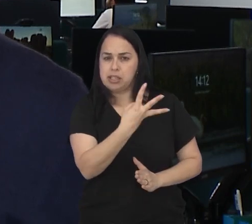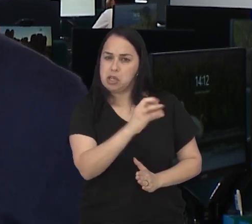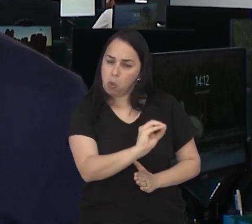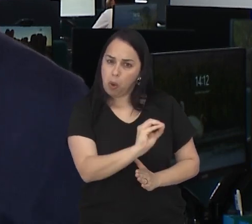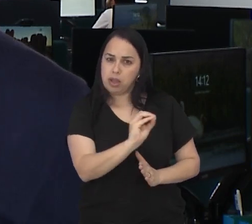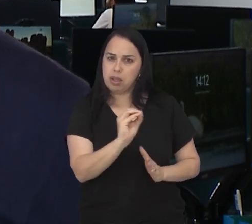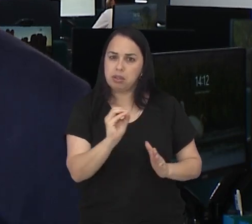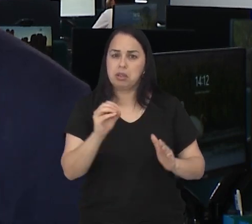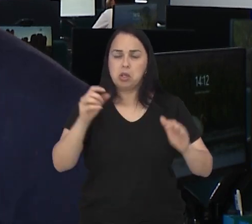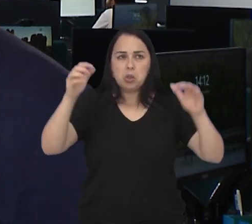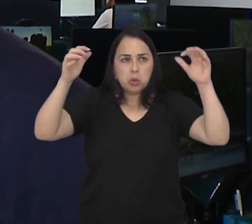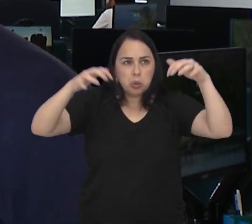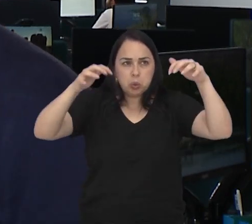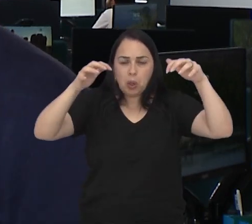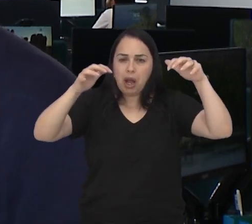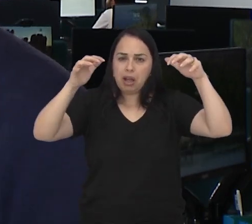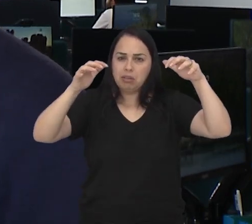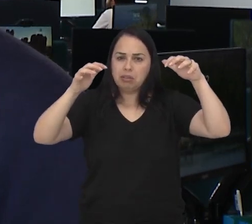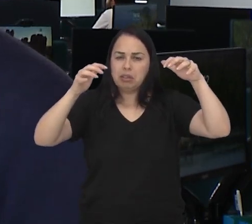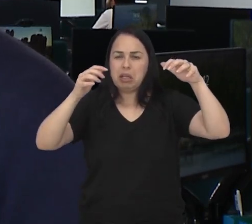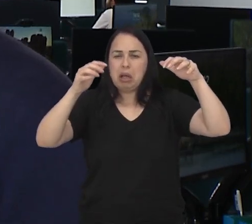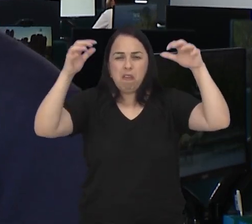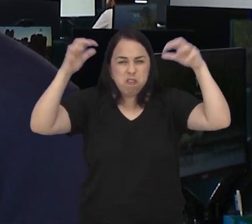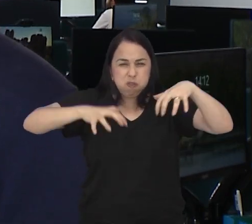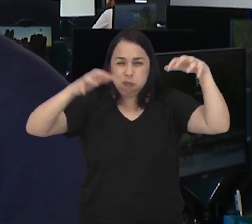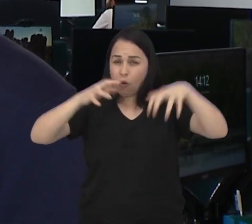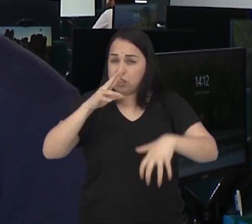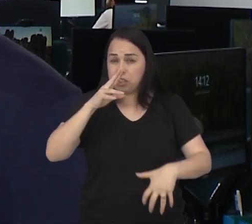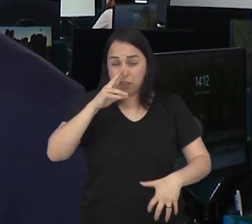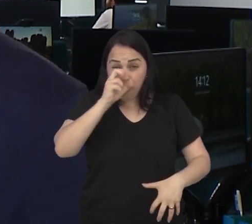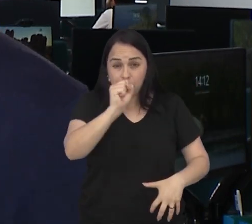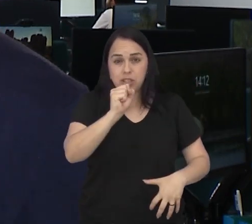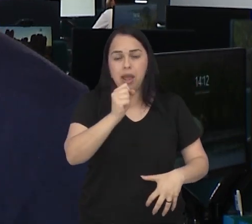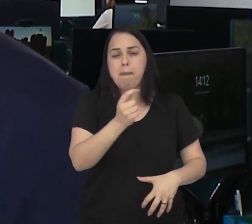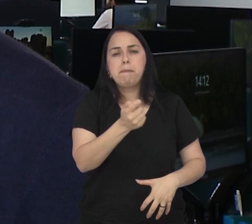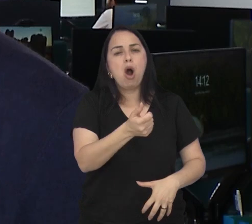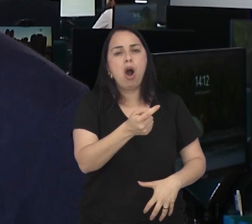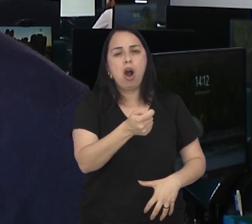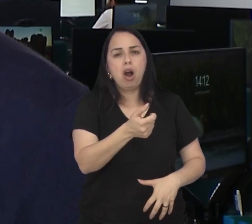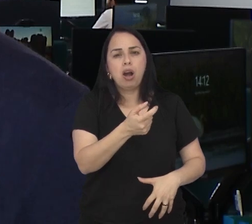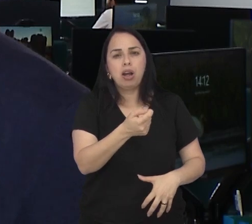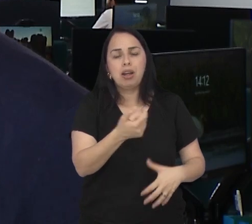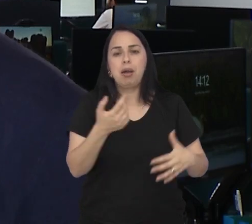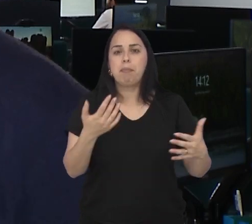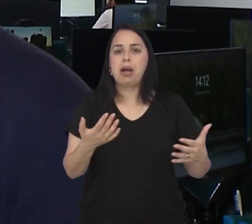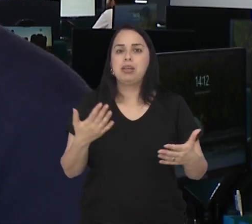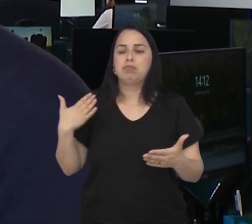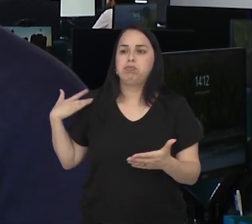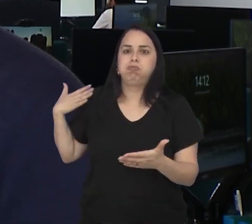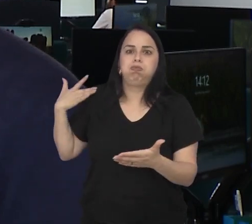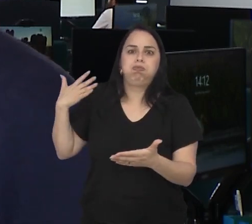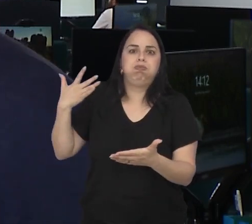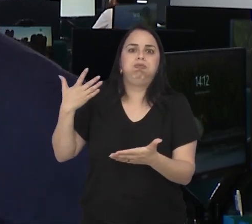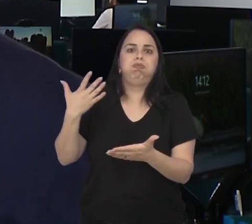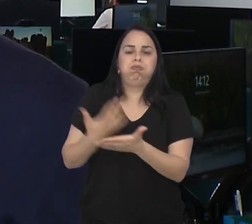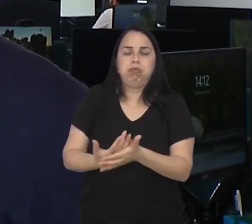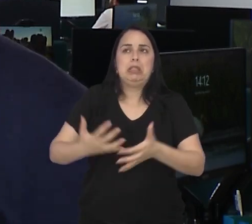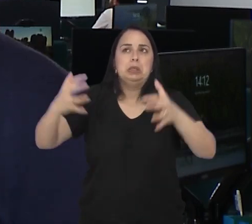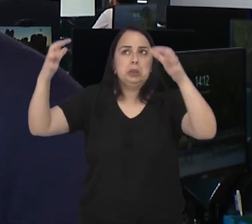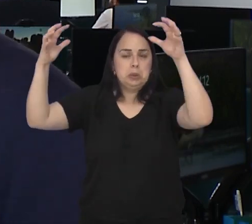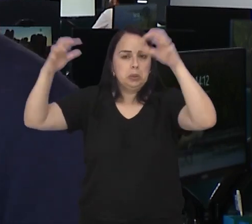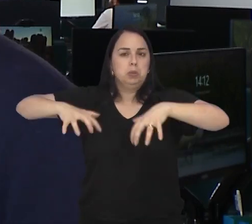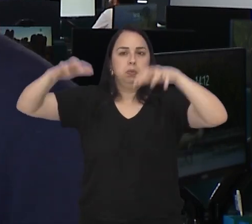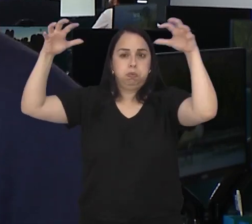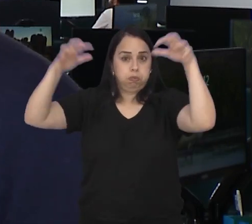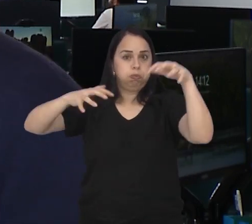40, 50, chuvas acima de 100 milímetros eram muito raras. E chuvas com esse volume nas